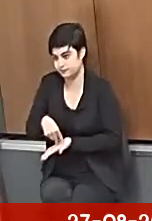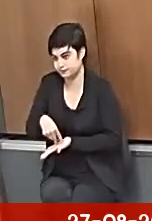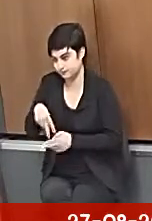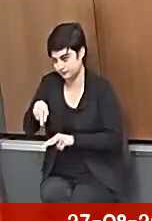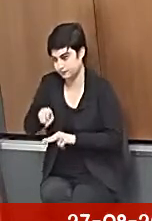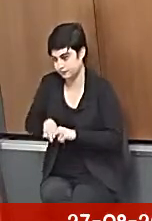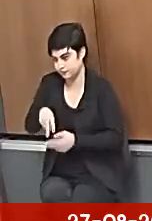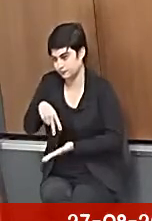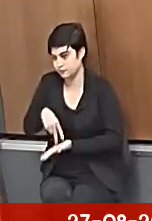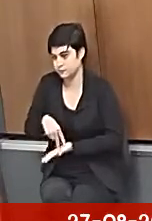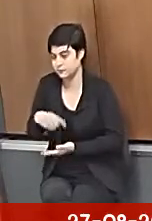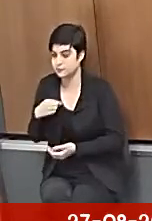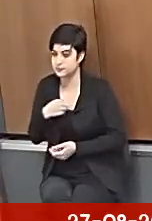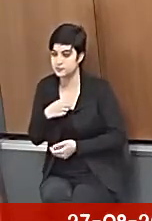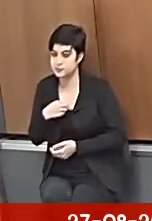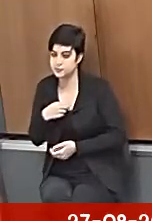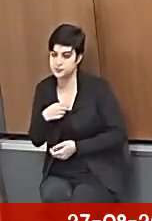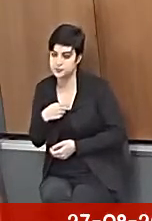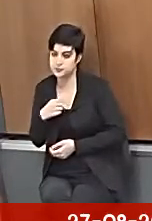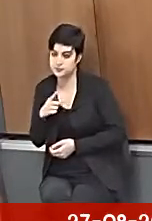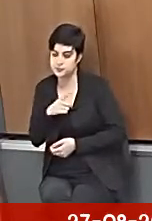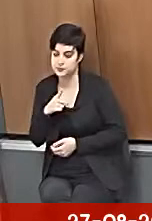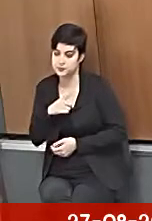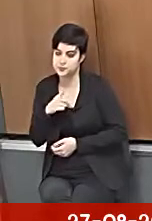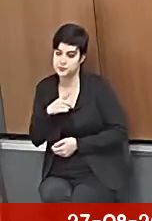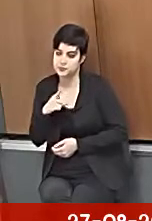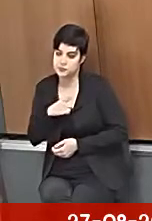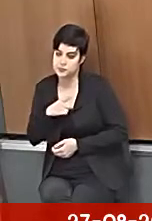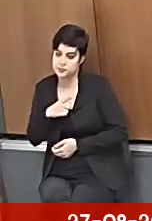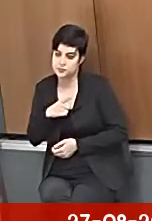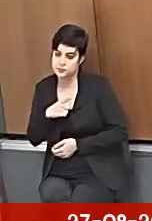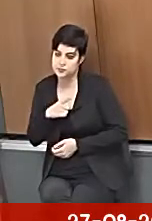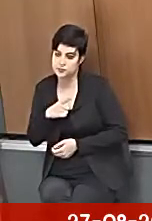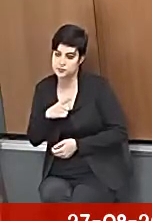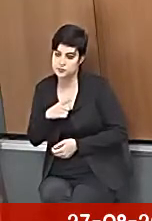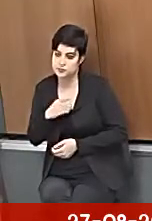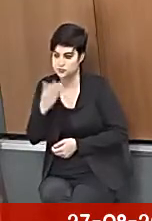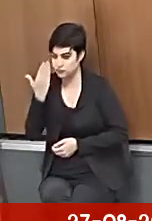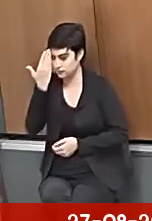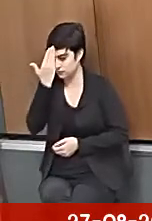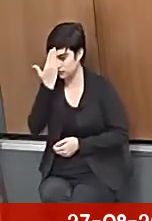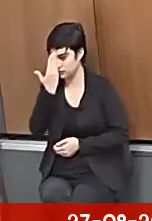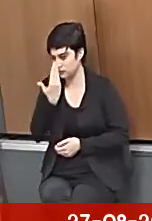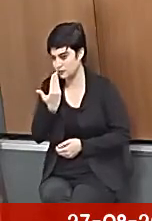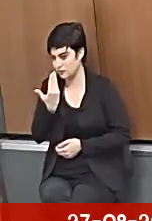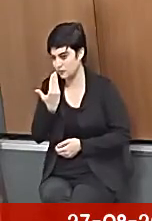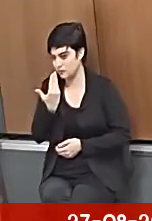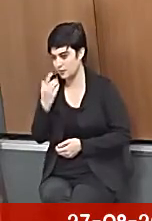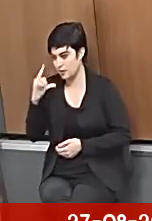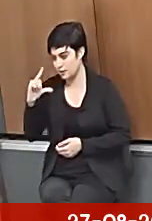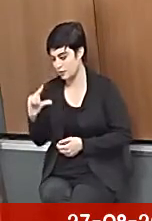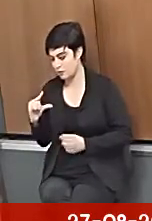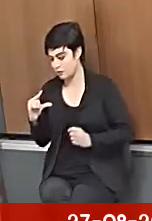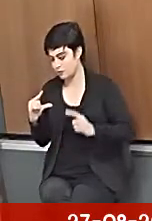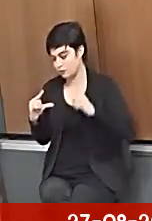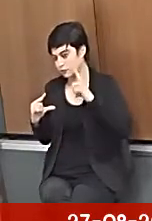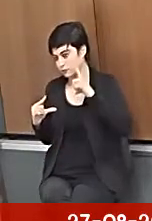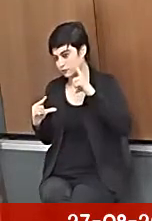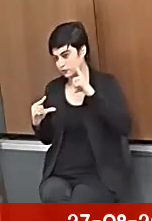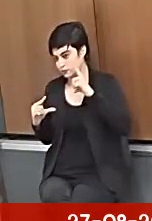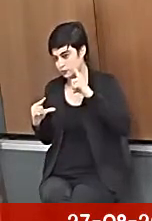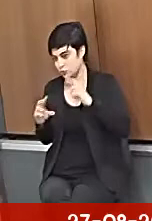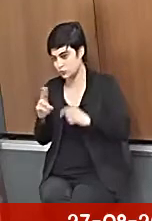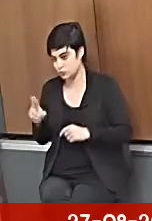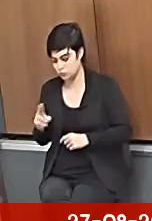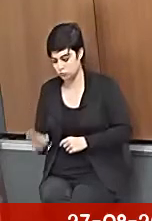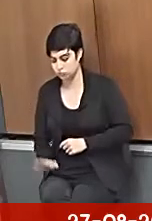que tenho um ponto seis do lado direito menor do que o esquerdo usa palmilhas ortopédicas